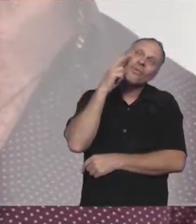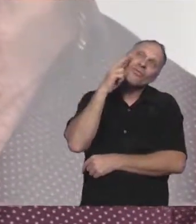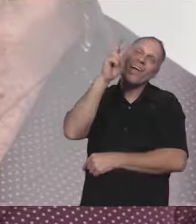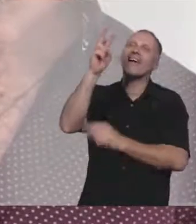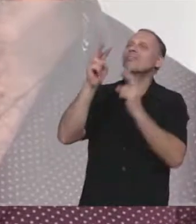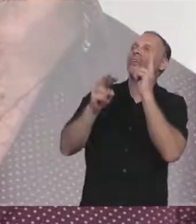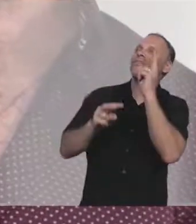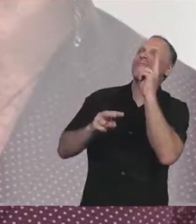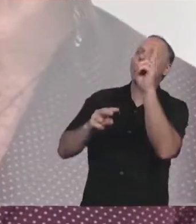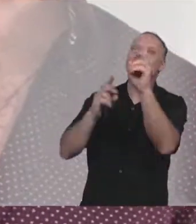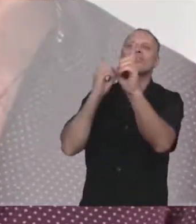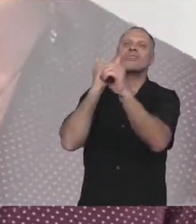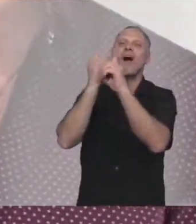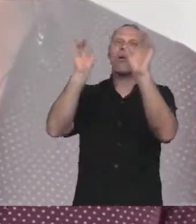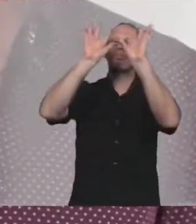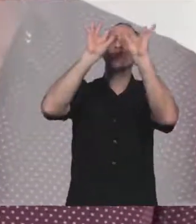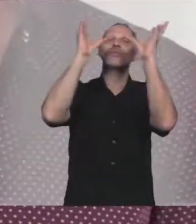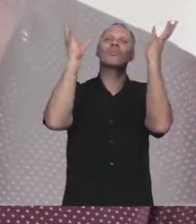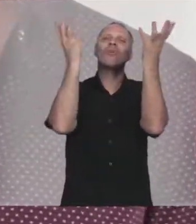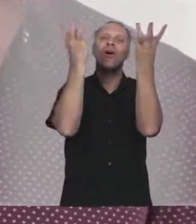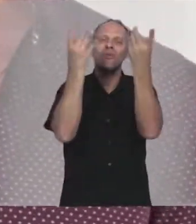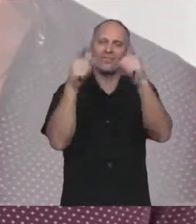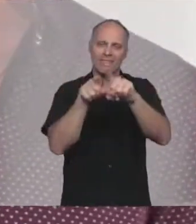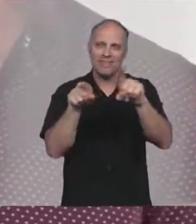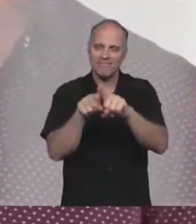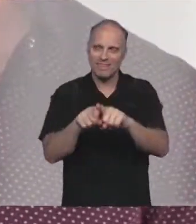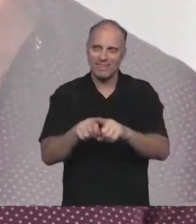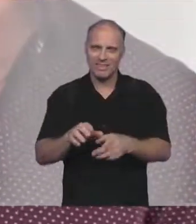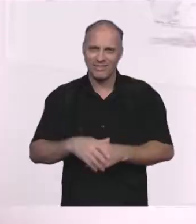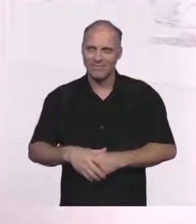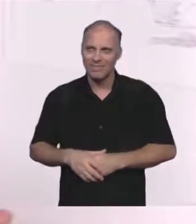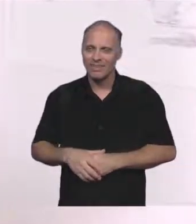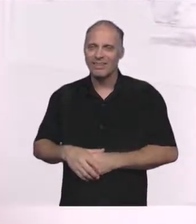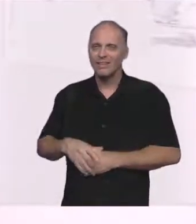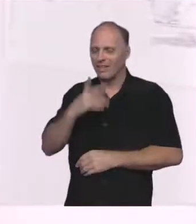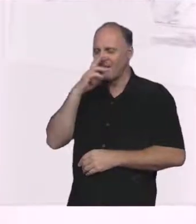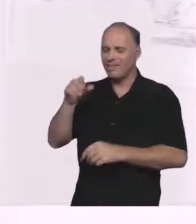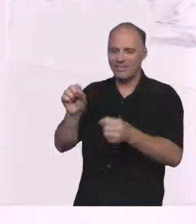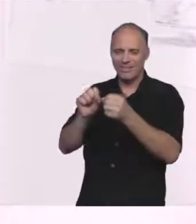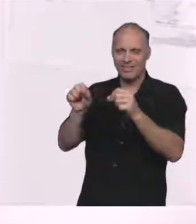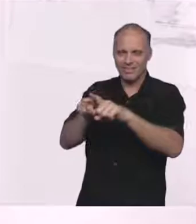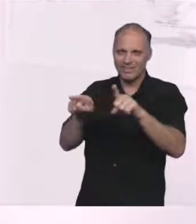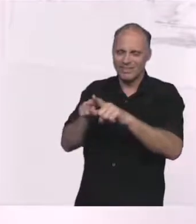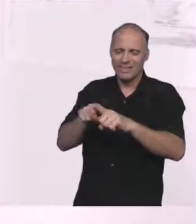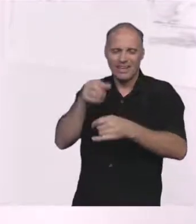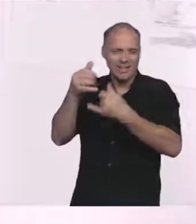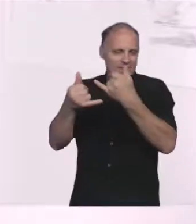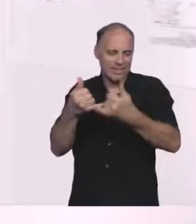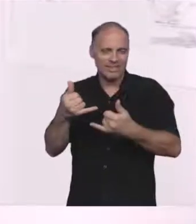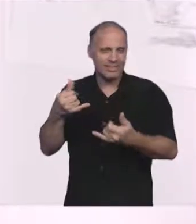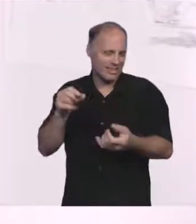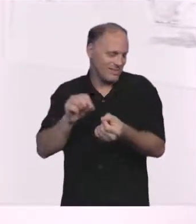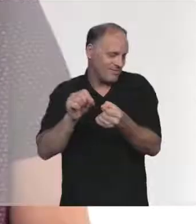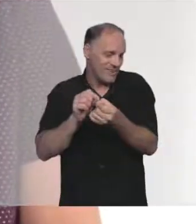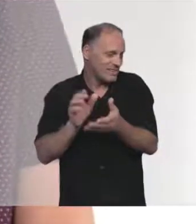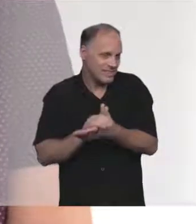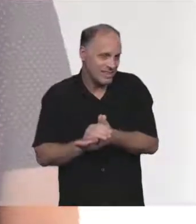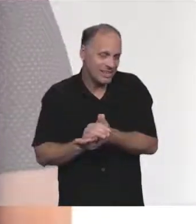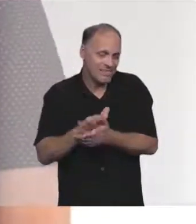de quem vê o que nas nuvens, né? É um pouco ou um psicólogo espelhando o seu paciente.